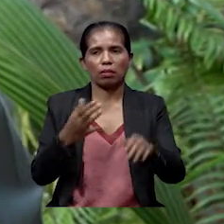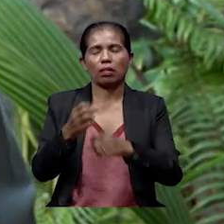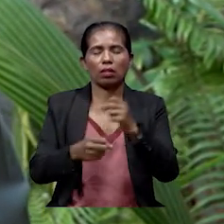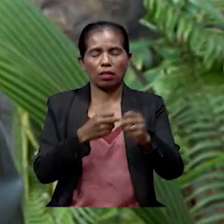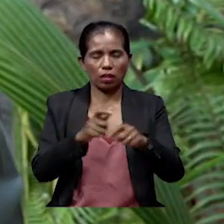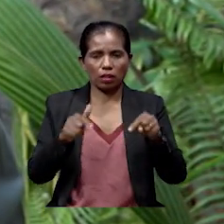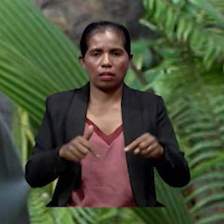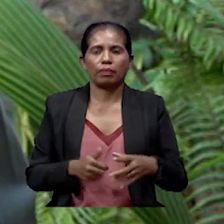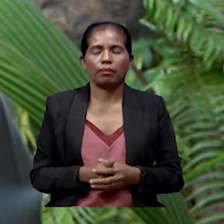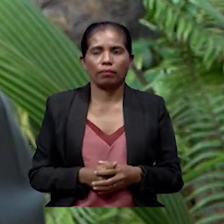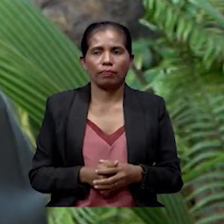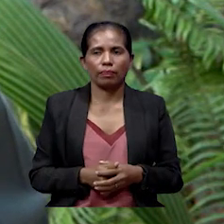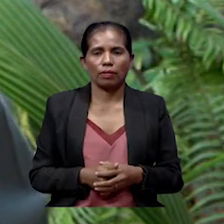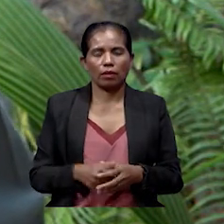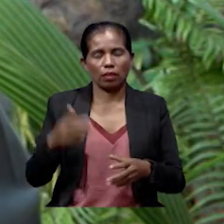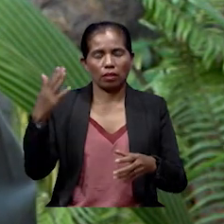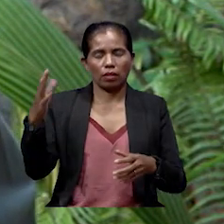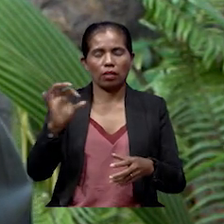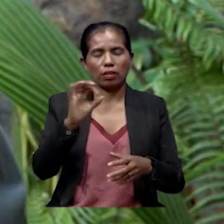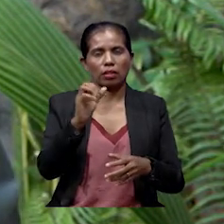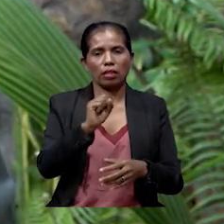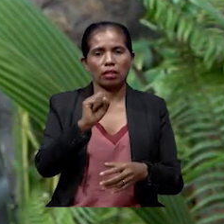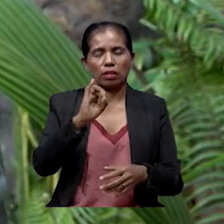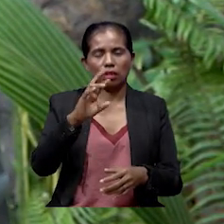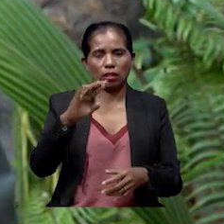Senhorana, e Afeganistão, e a Síria,